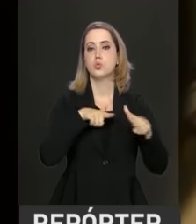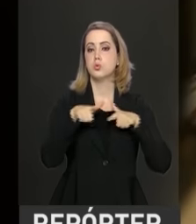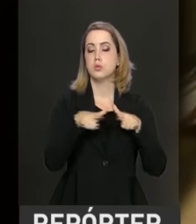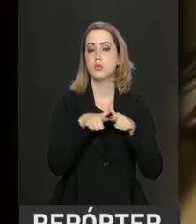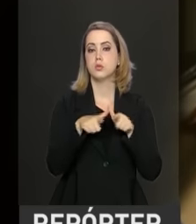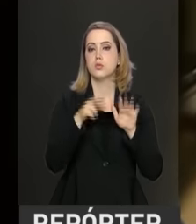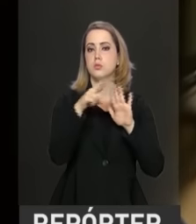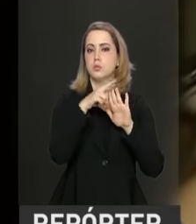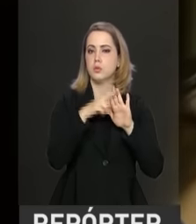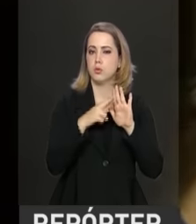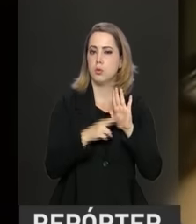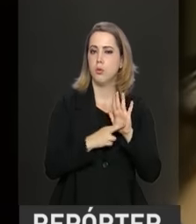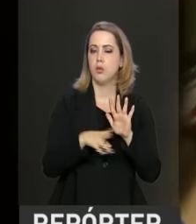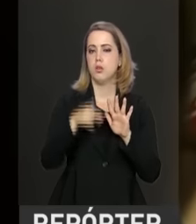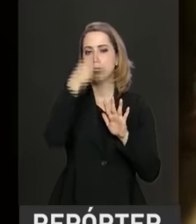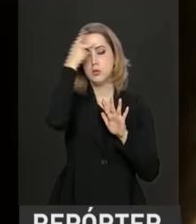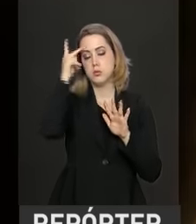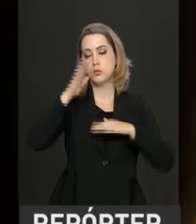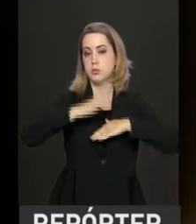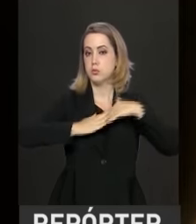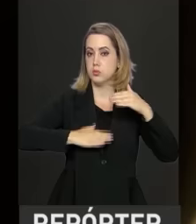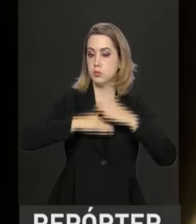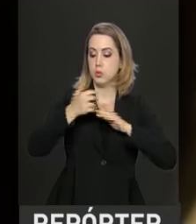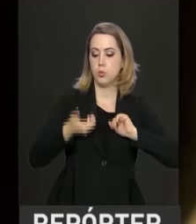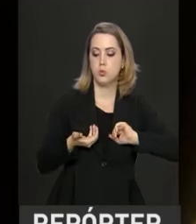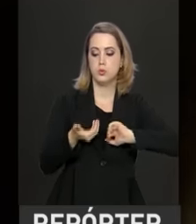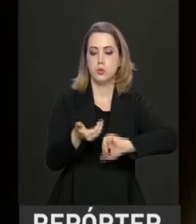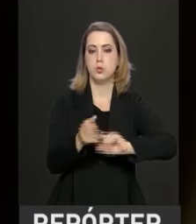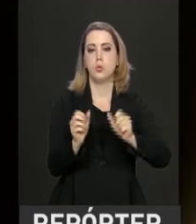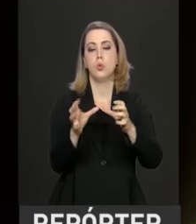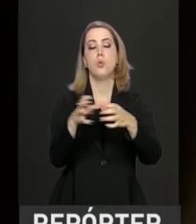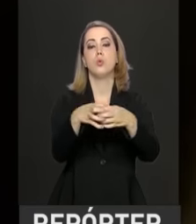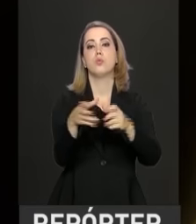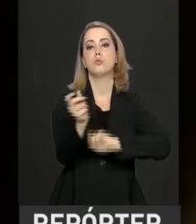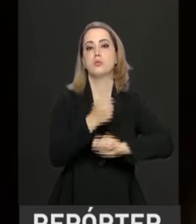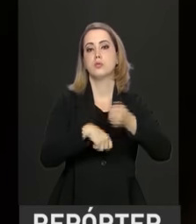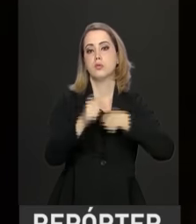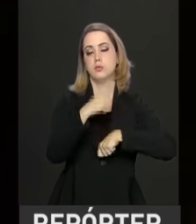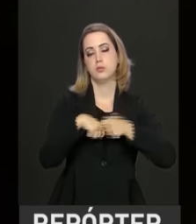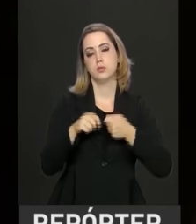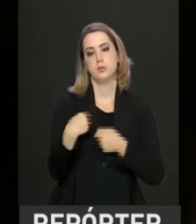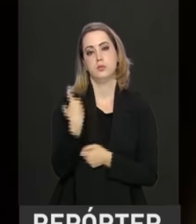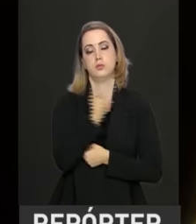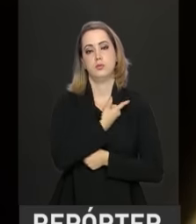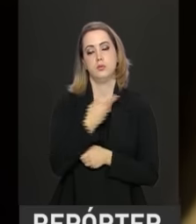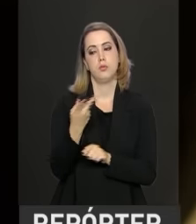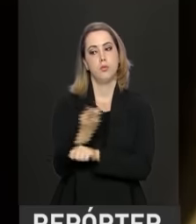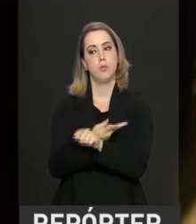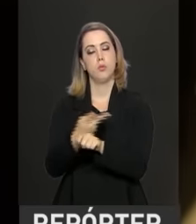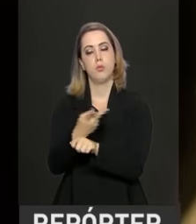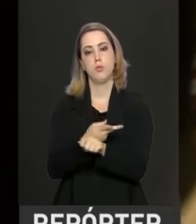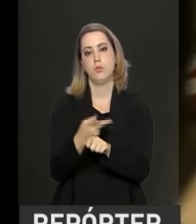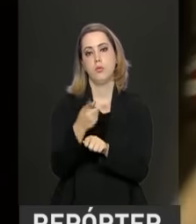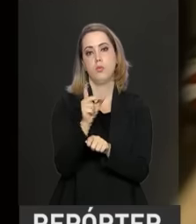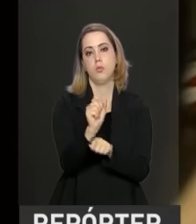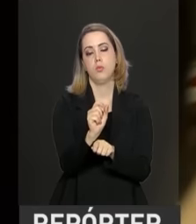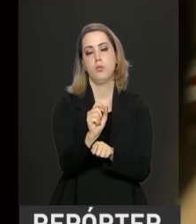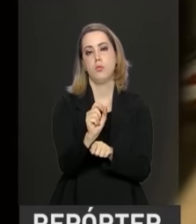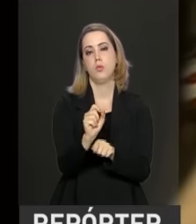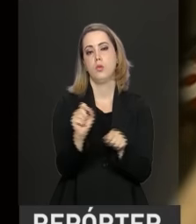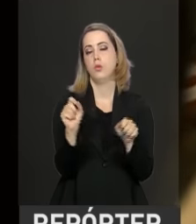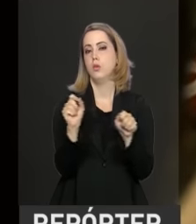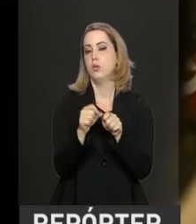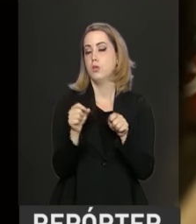técnicos do Congresso e a equipe econômica, nós estamos procurando fazer com